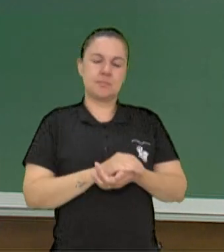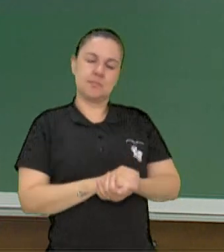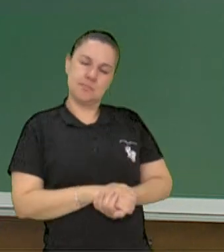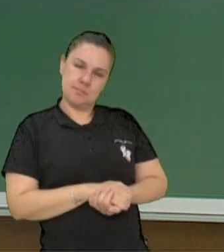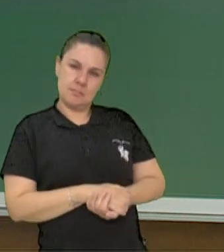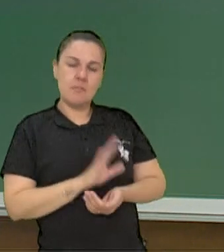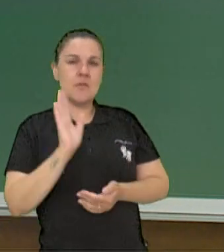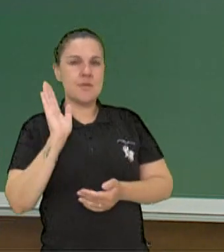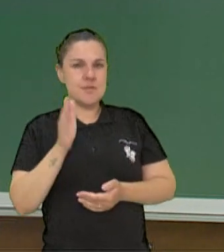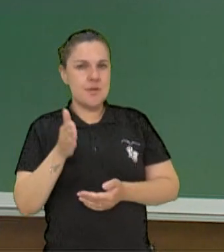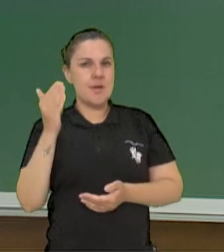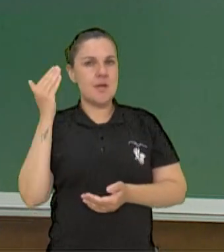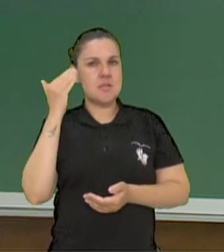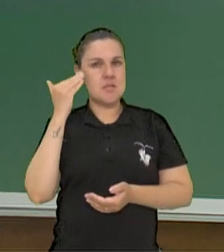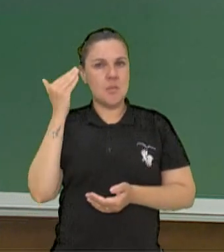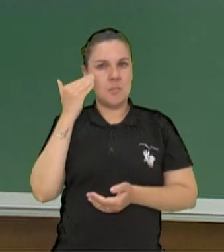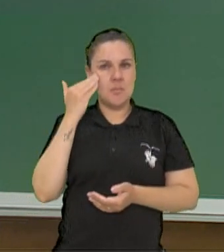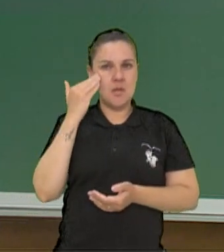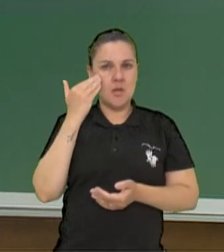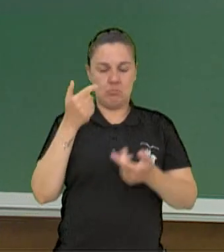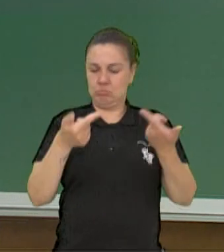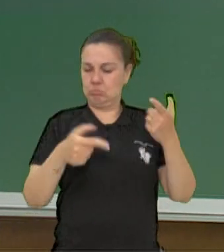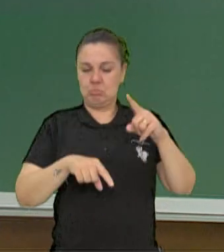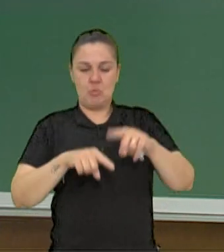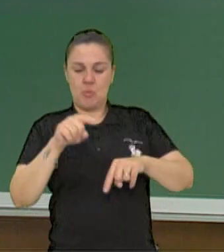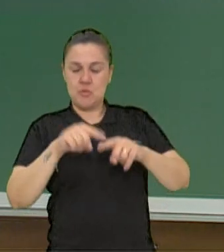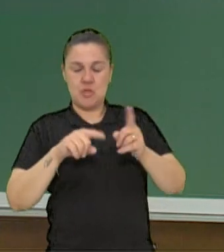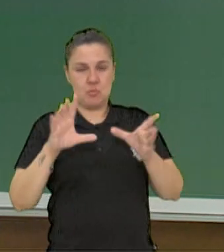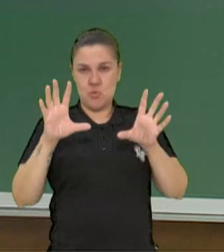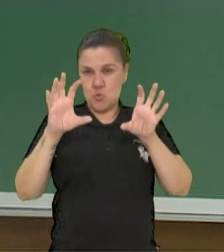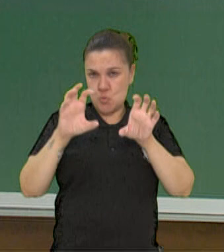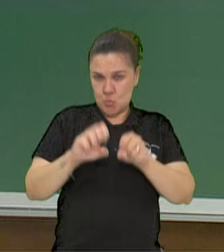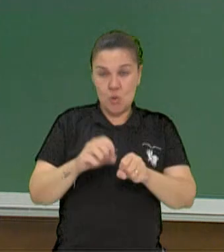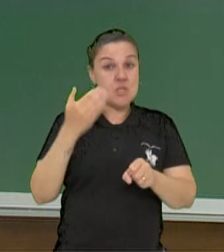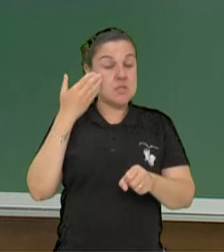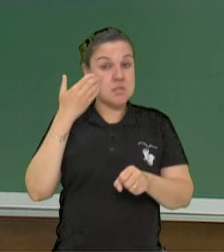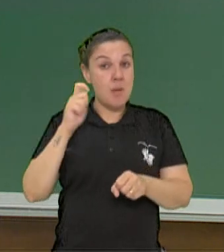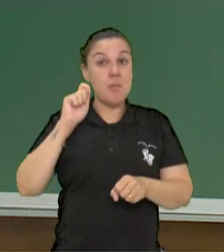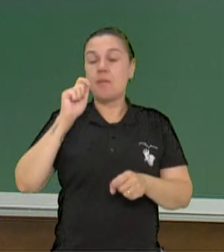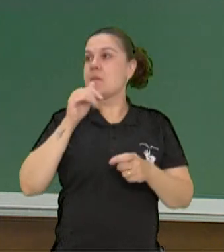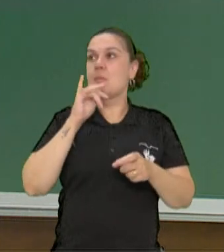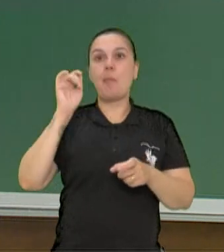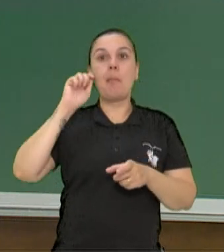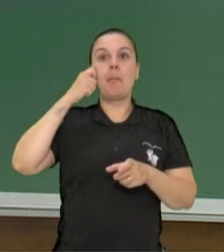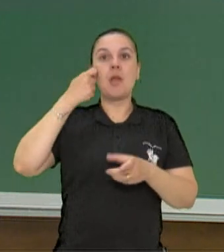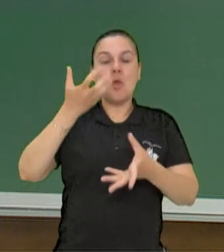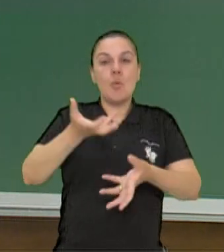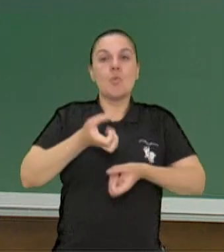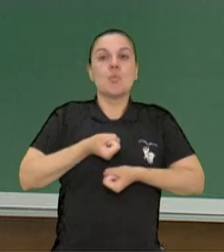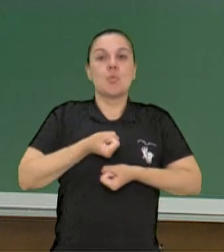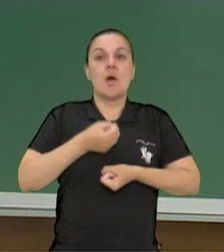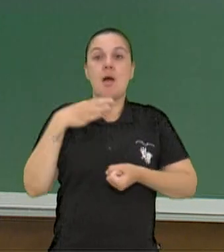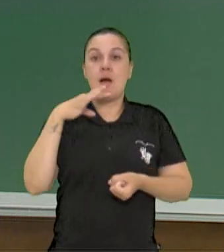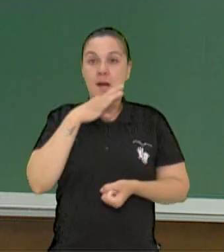que um corpo escuro, pessoal, o preto, ele absorve bem. Então,